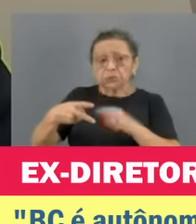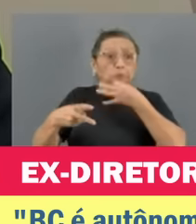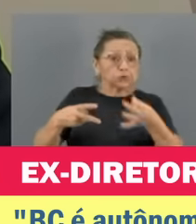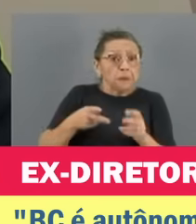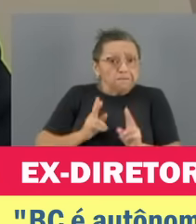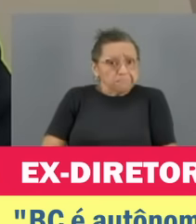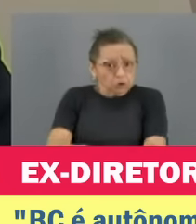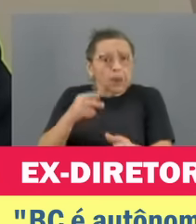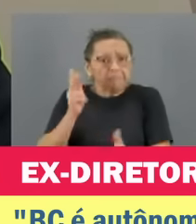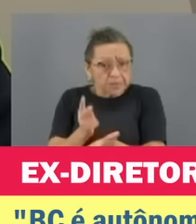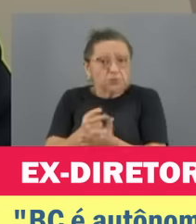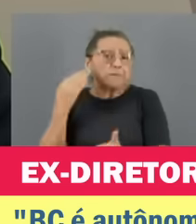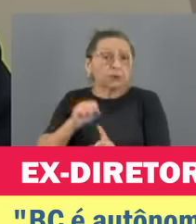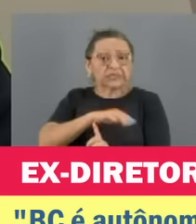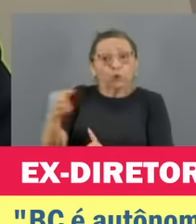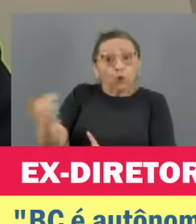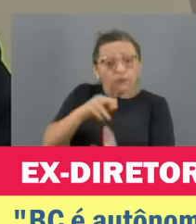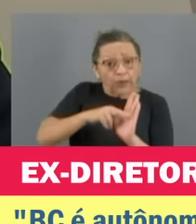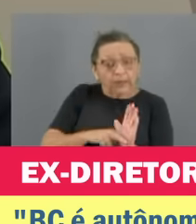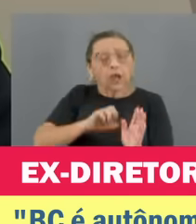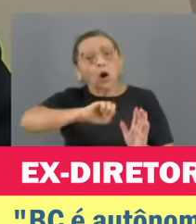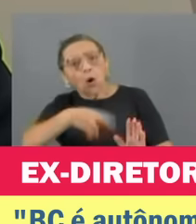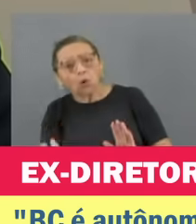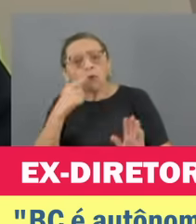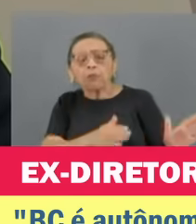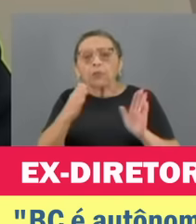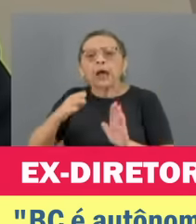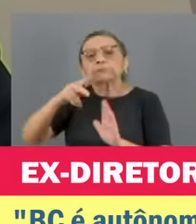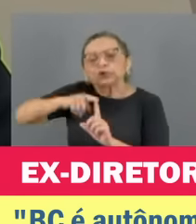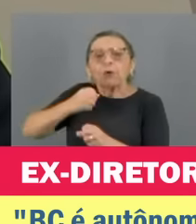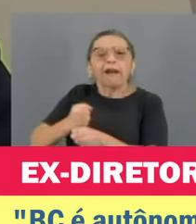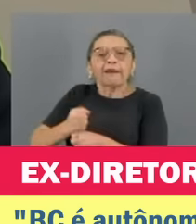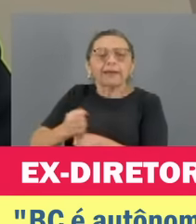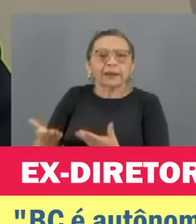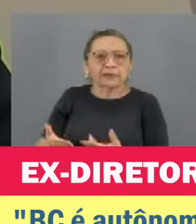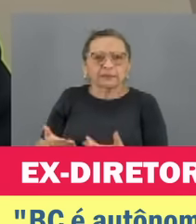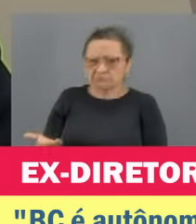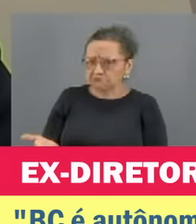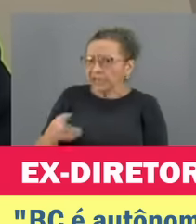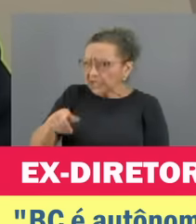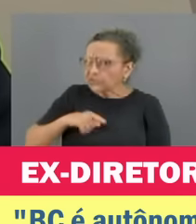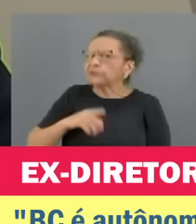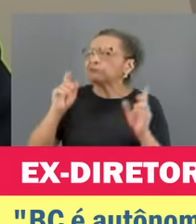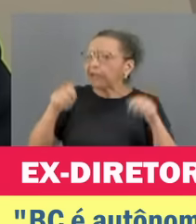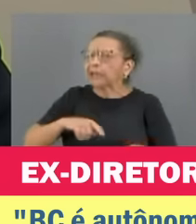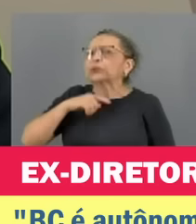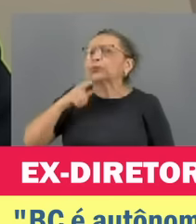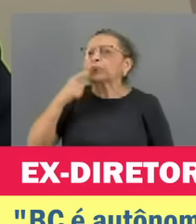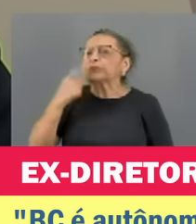no novo Banco Central, ou ir para a carreira congênere, né? Essa abordagem suscita dúvidas jurídicas e até